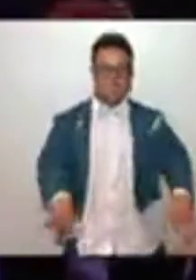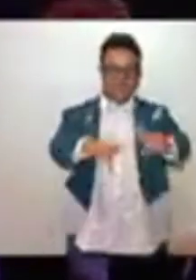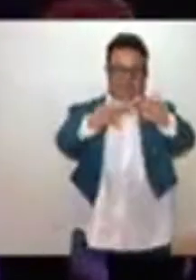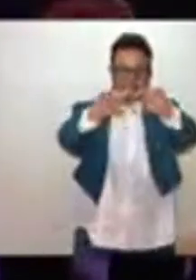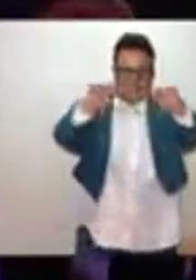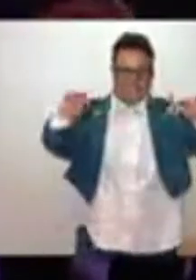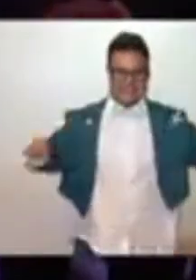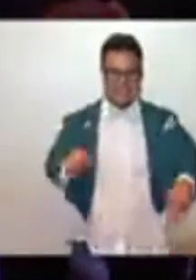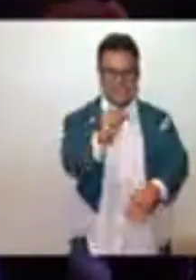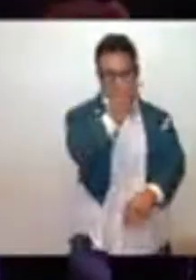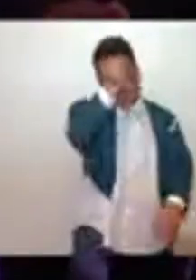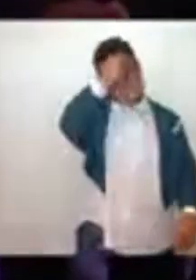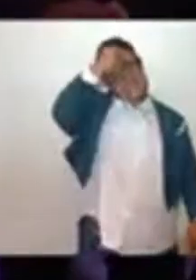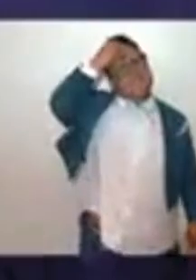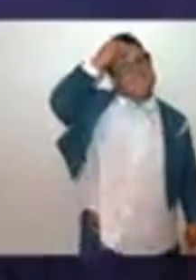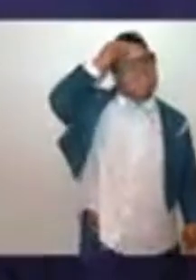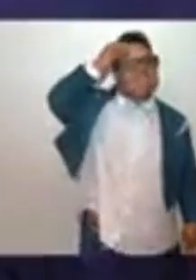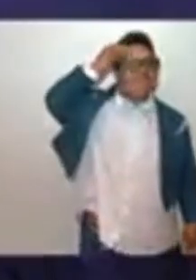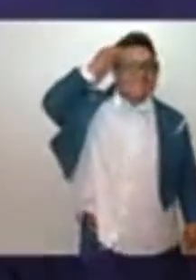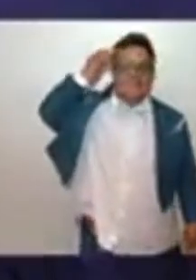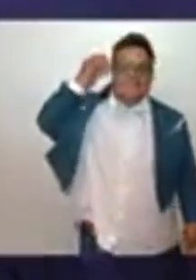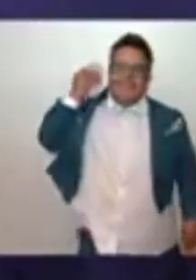E aí